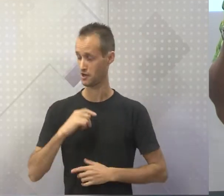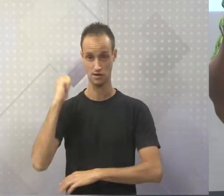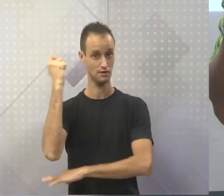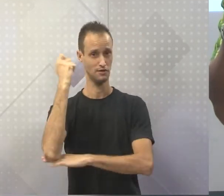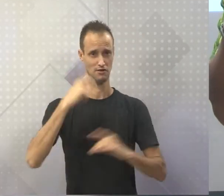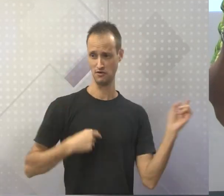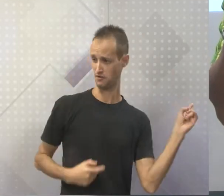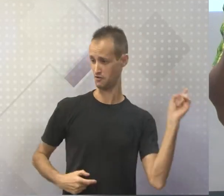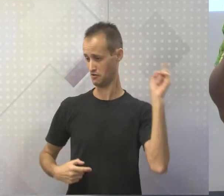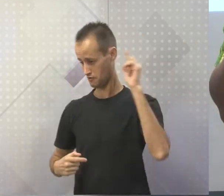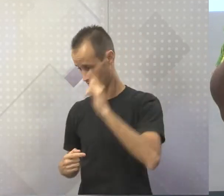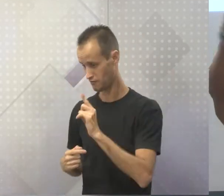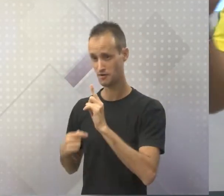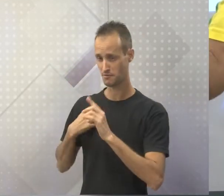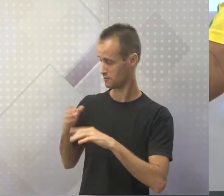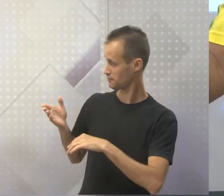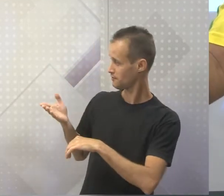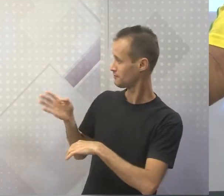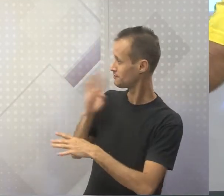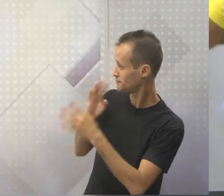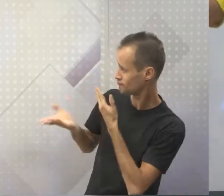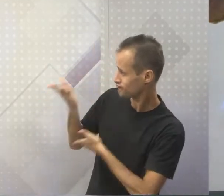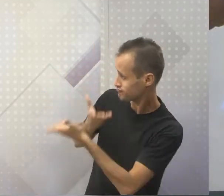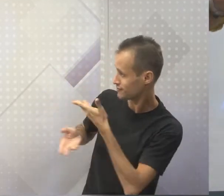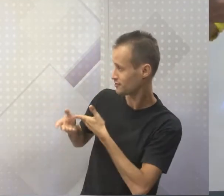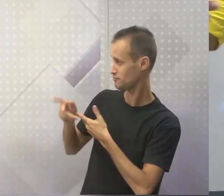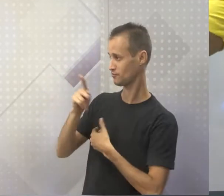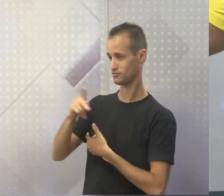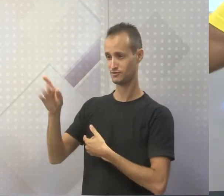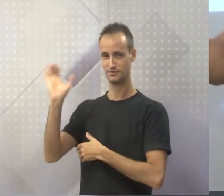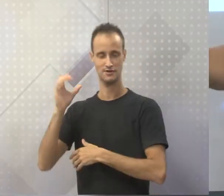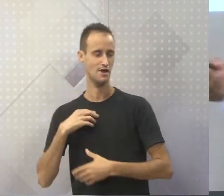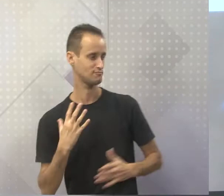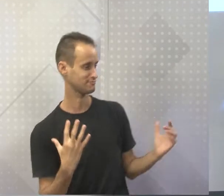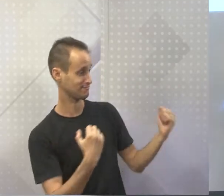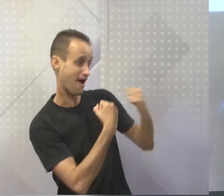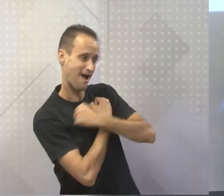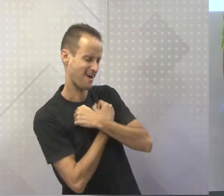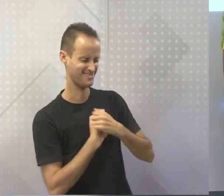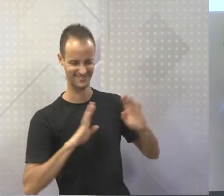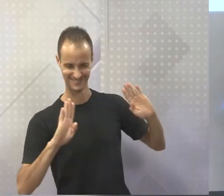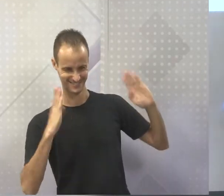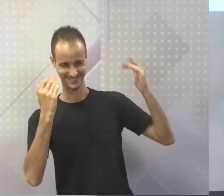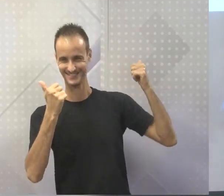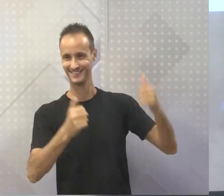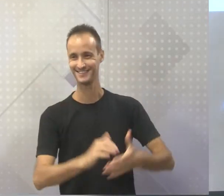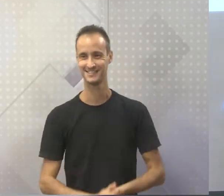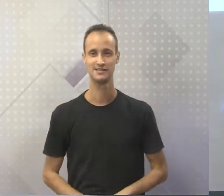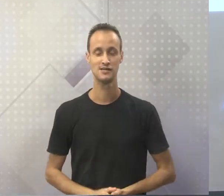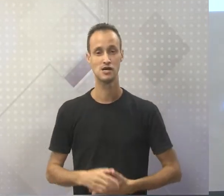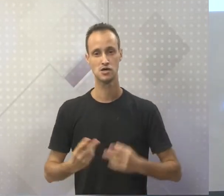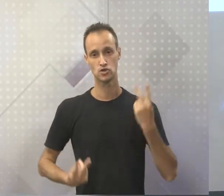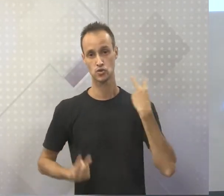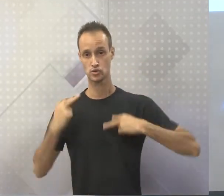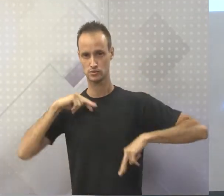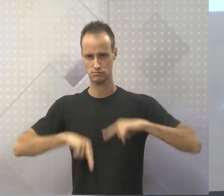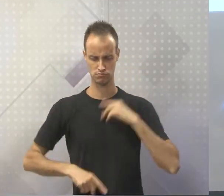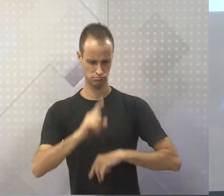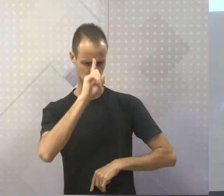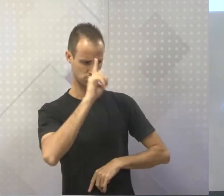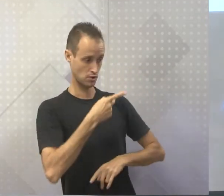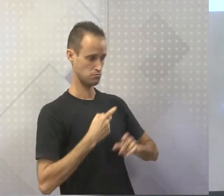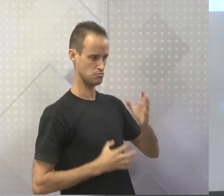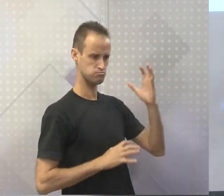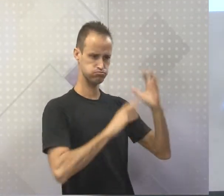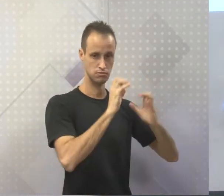Sul só para conhecer o Sérgio Mala. Eu digo, ô rapaz, aí eu abraço ele, é aquela festa. Então o que aconteceu? Um hormônio manda você brigar,